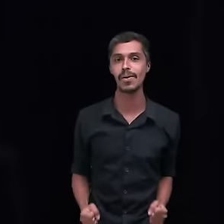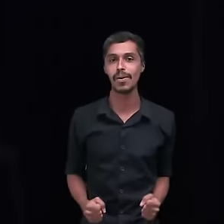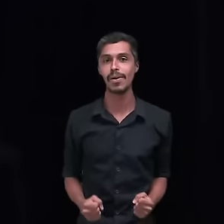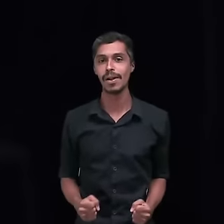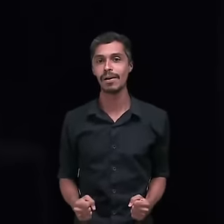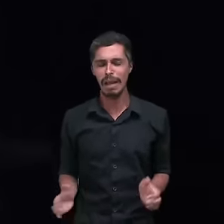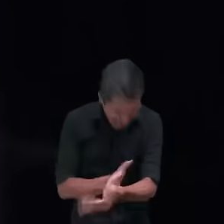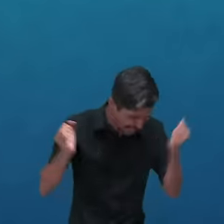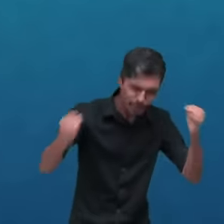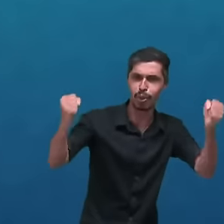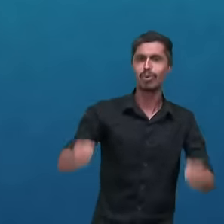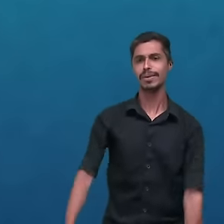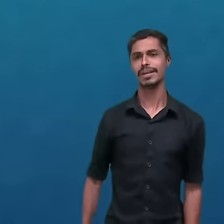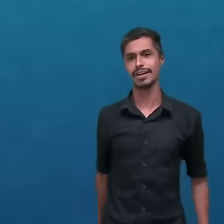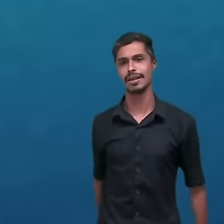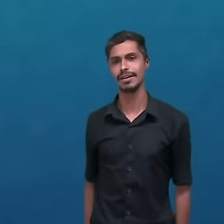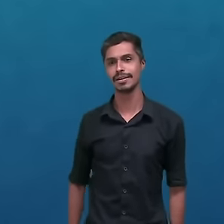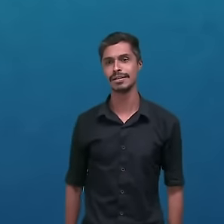Aleluia.